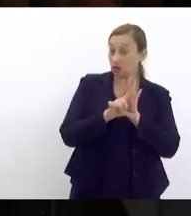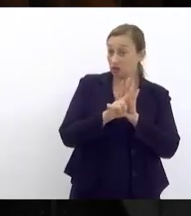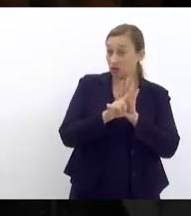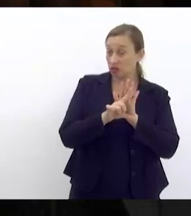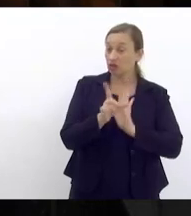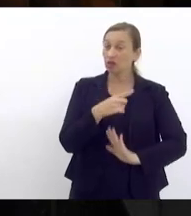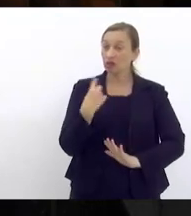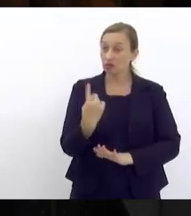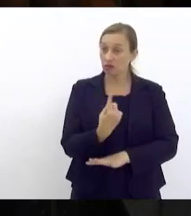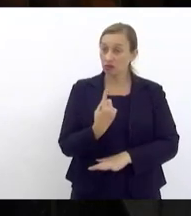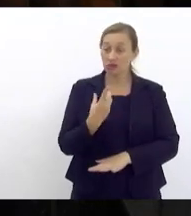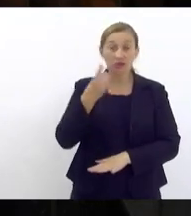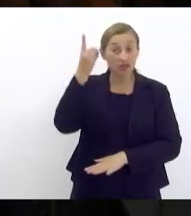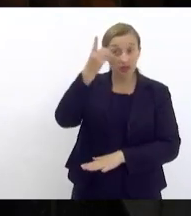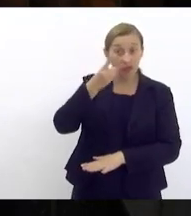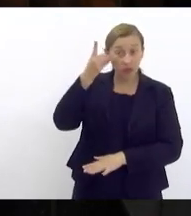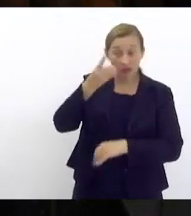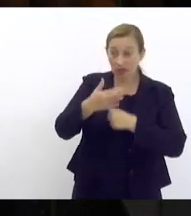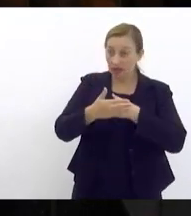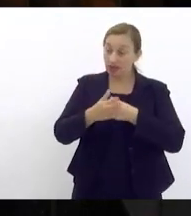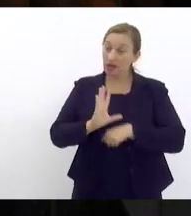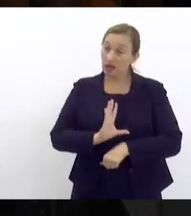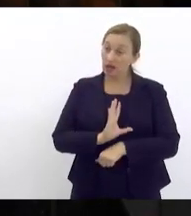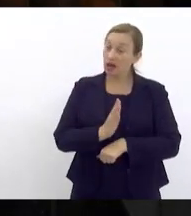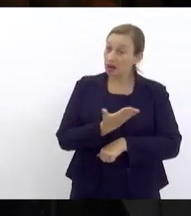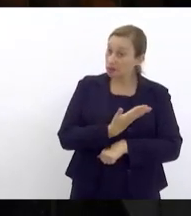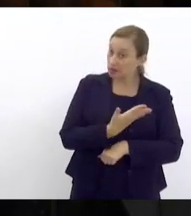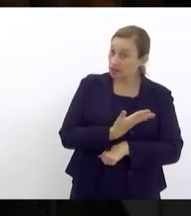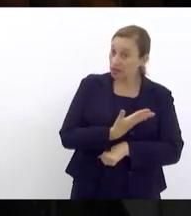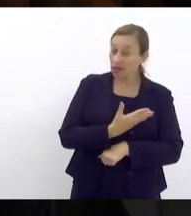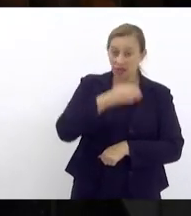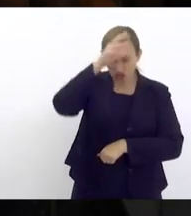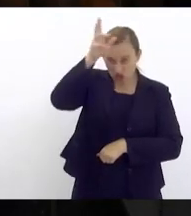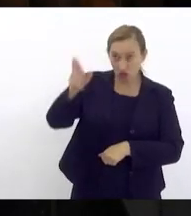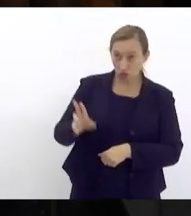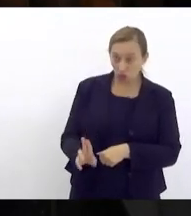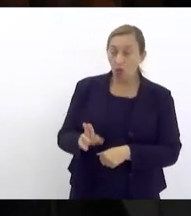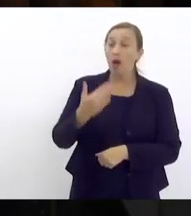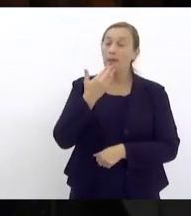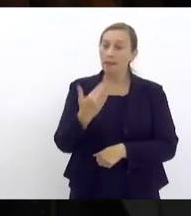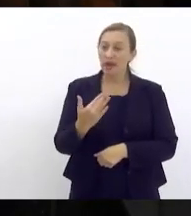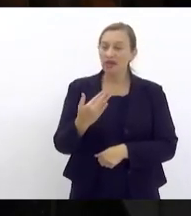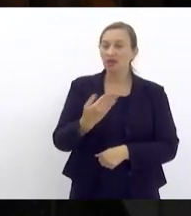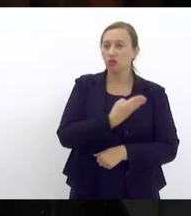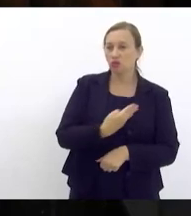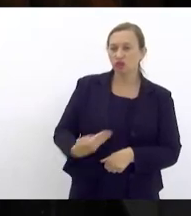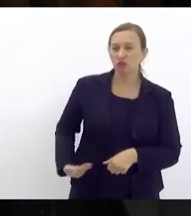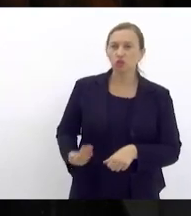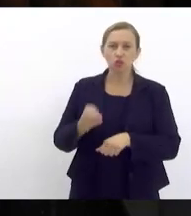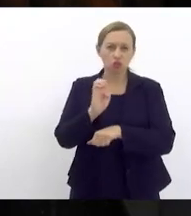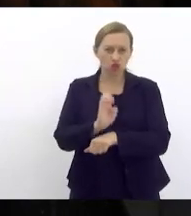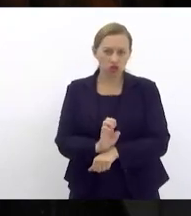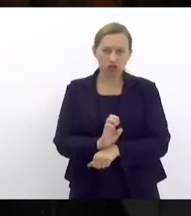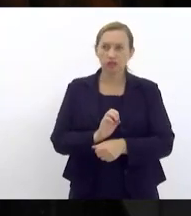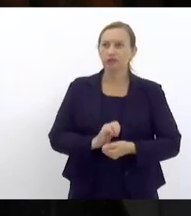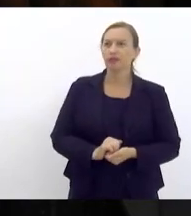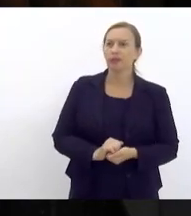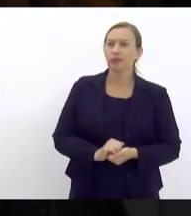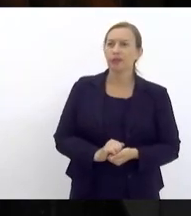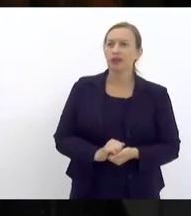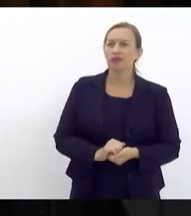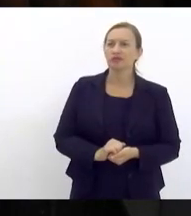na nossa querida deputada tia Ju solicita ao governador do Estado